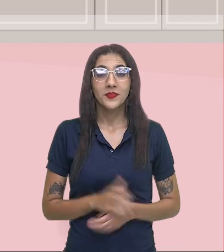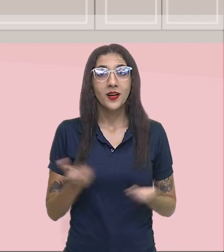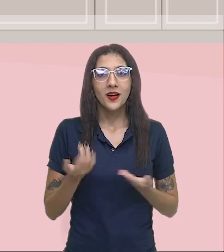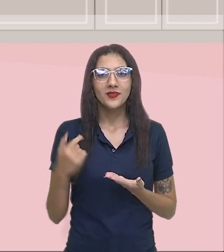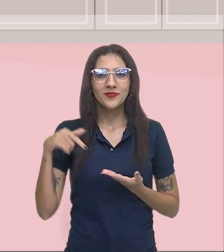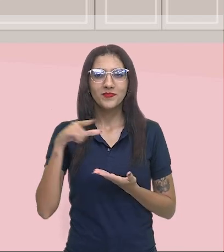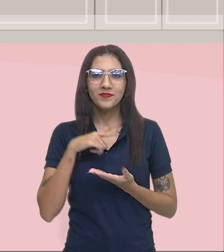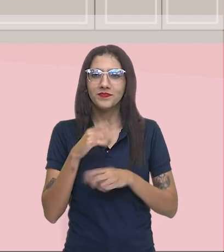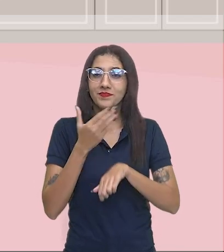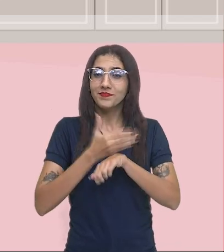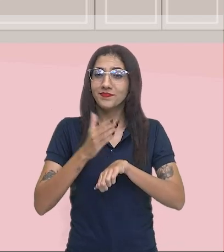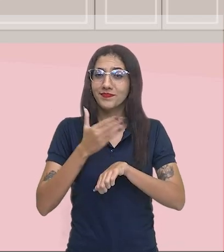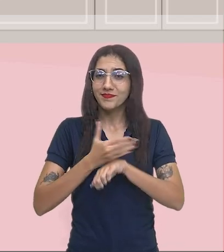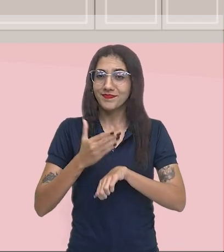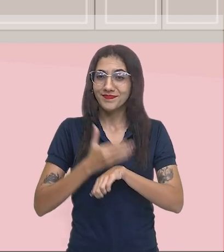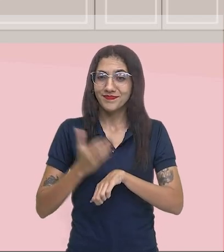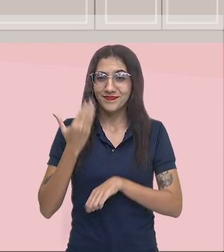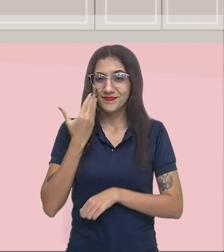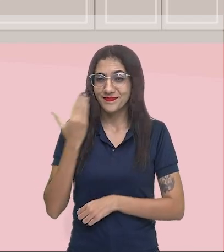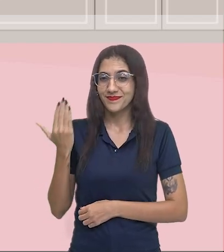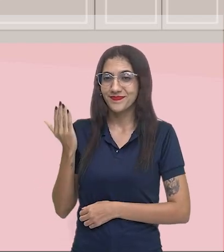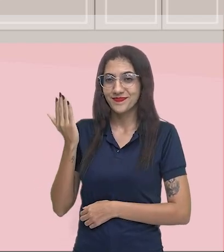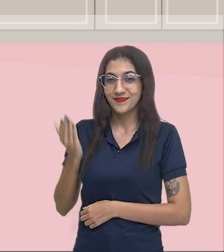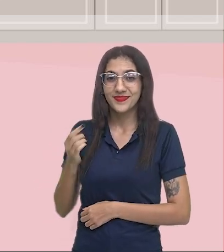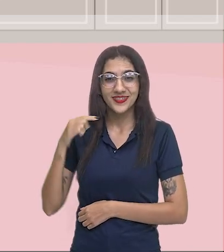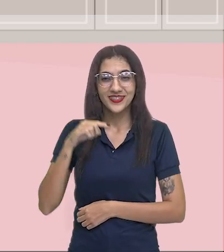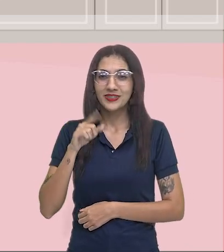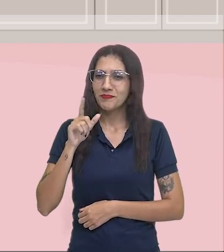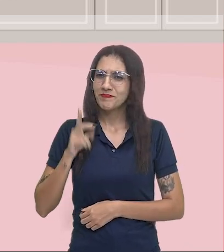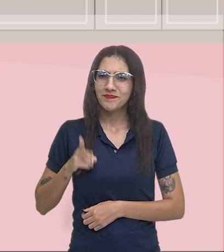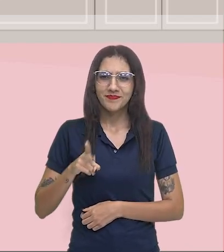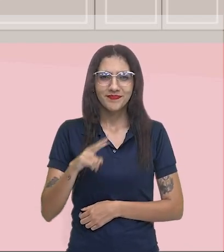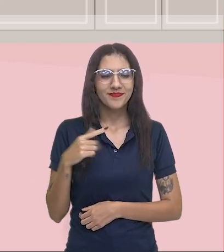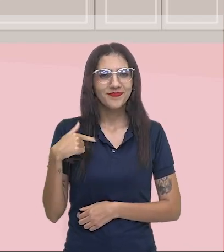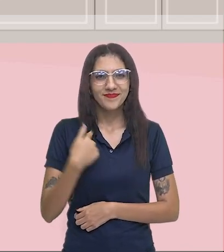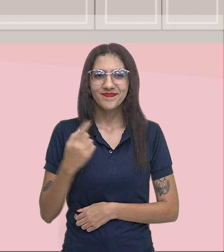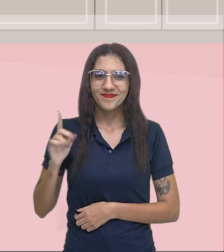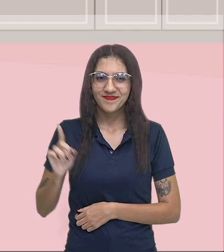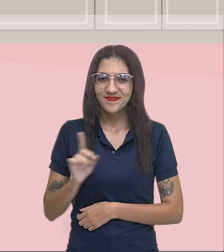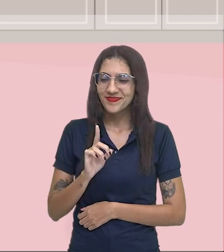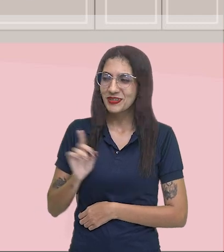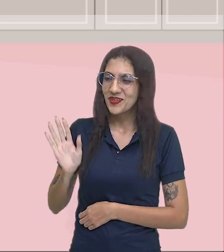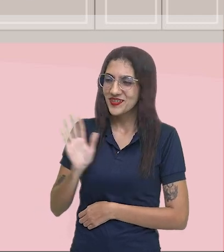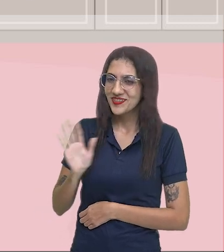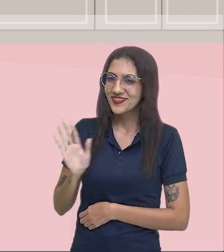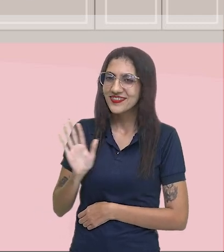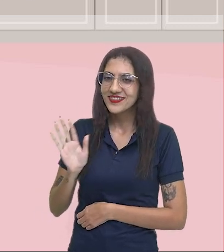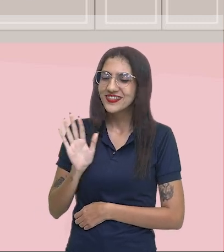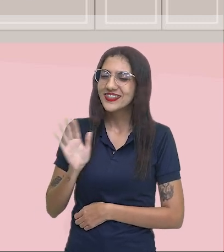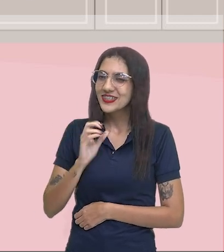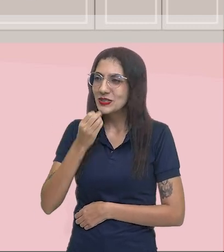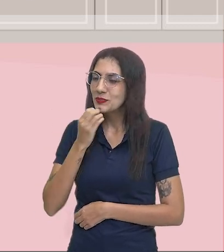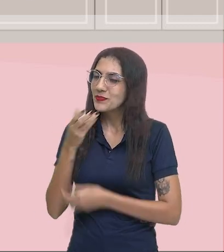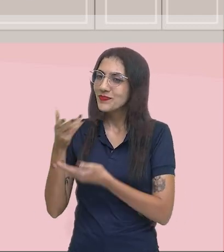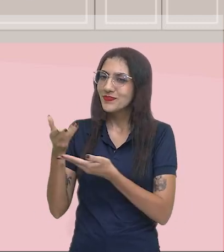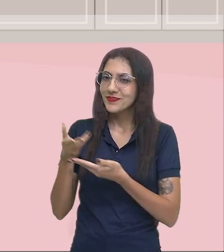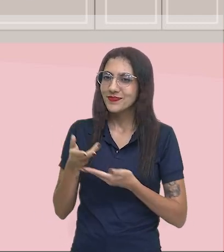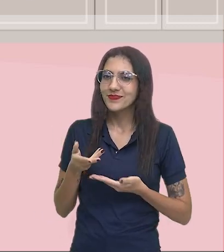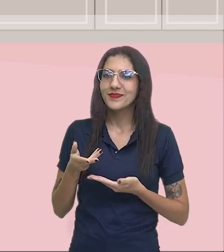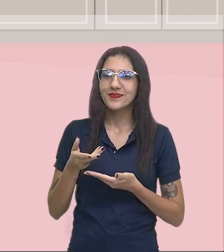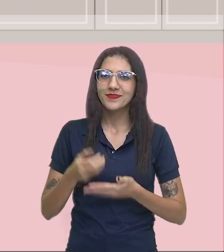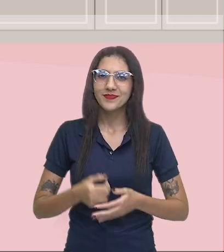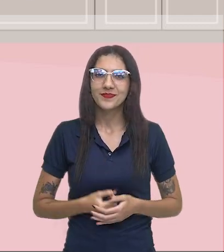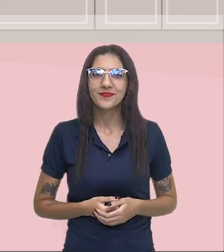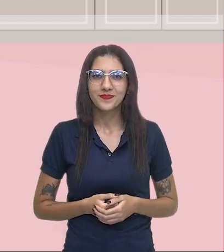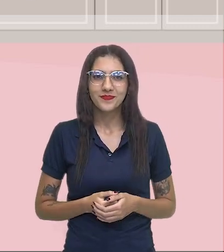Eu digo pessoa porque ele está sempre presente em nossas aulas. Olá, Dorquinha! Seja bem-vindo! E